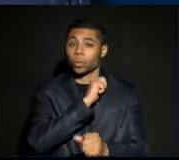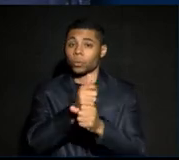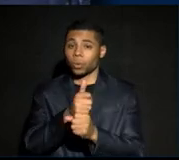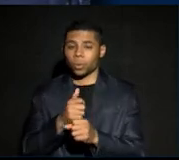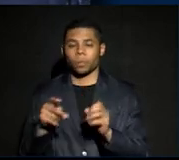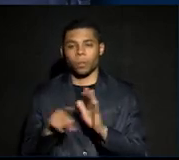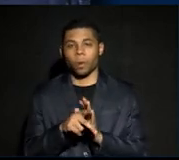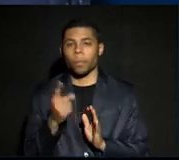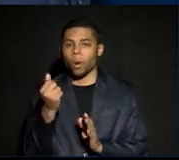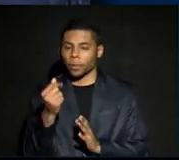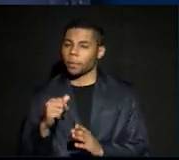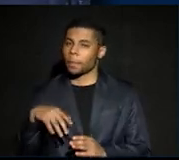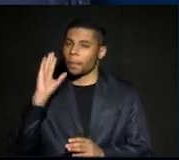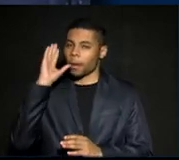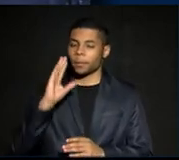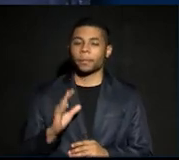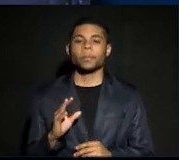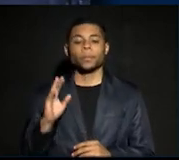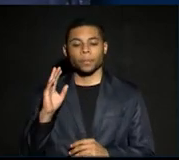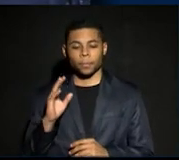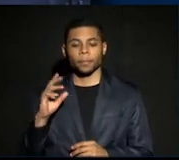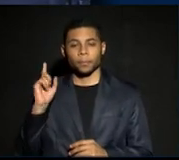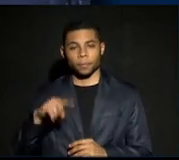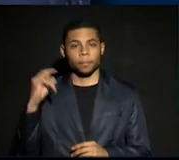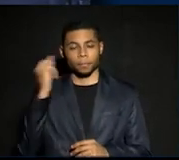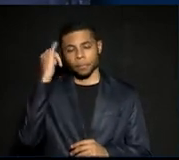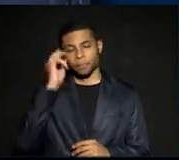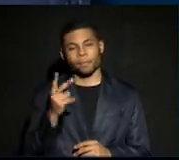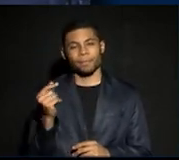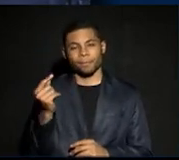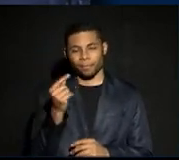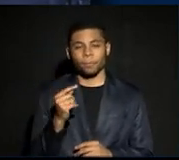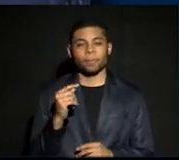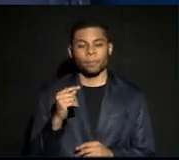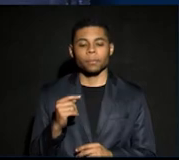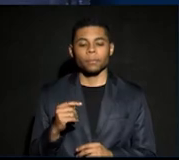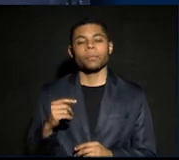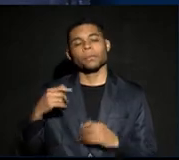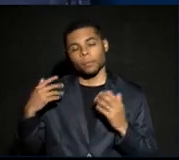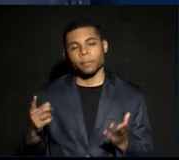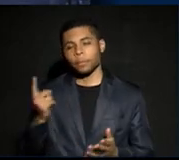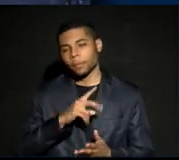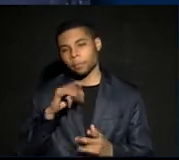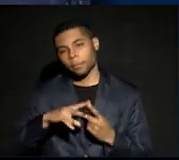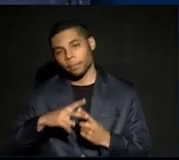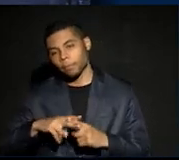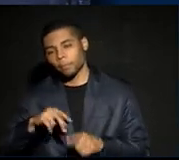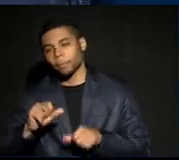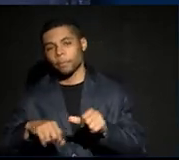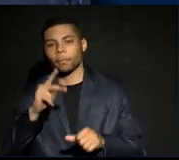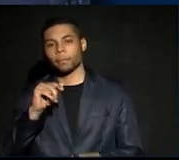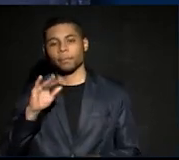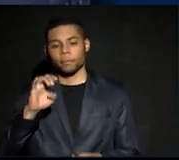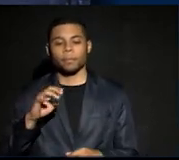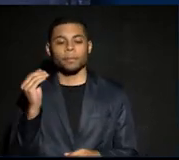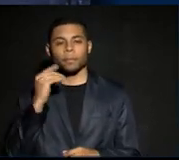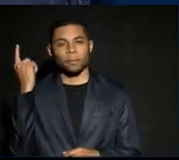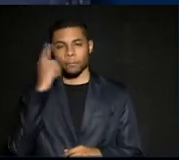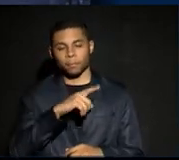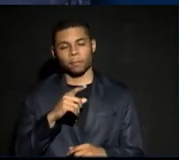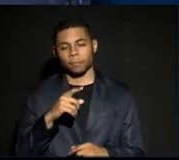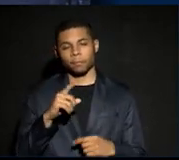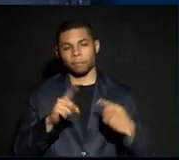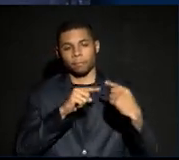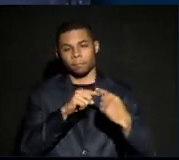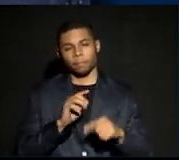substituto para um orçamento maior. Então, disse, não, o importante é o orçamento, e aí a gente vai ajustar o PACE para atingir o orçamento